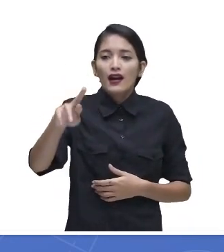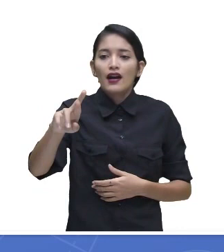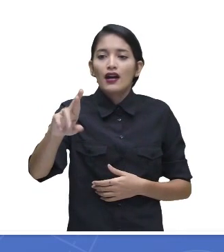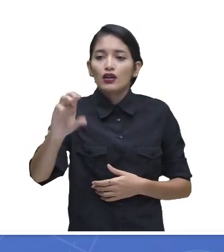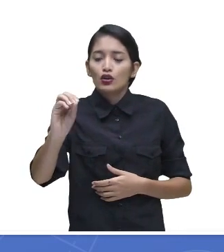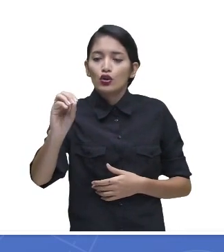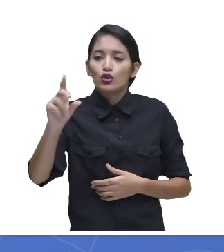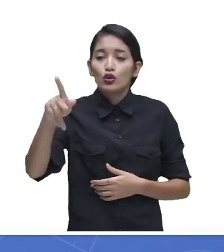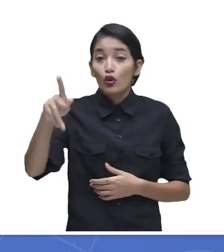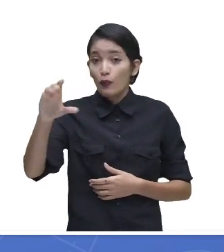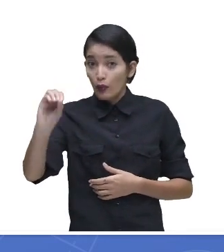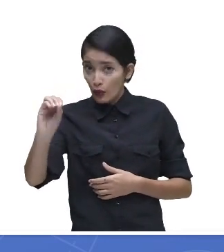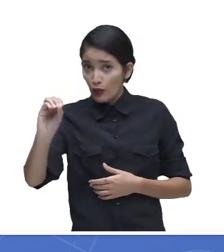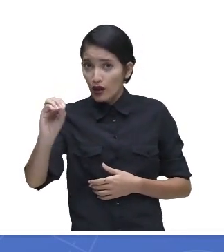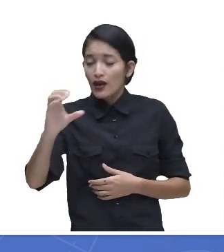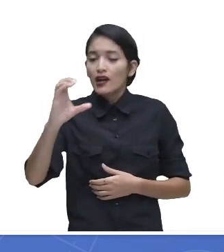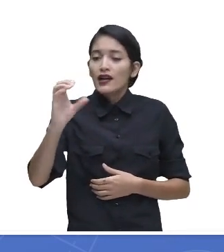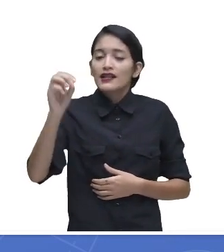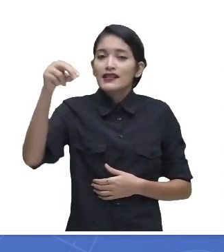Antropocentrismo.